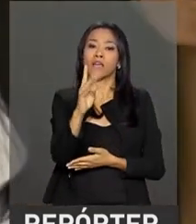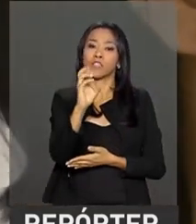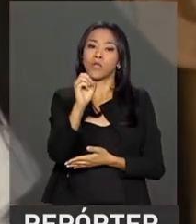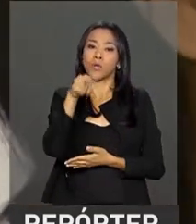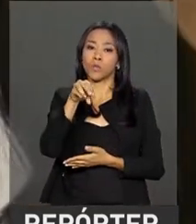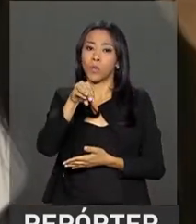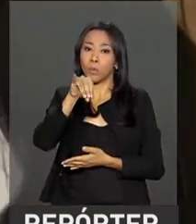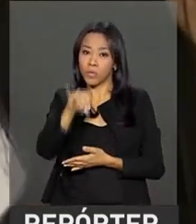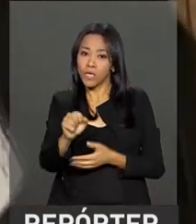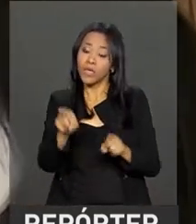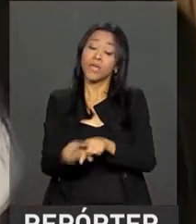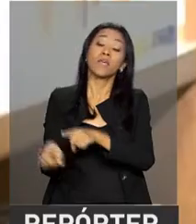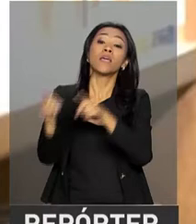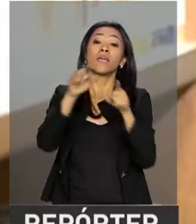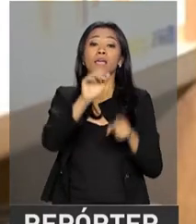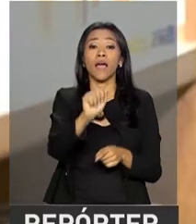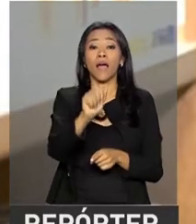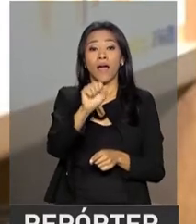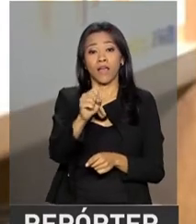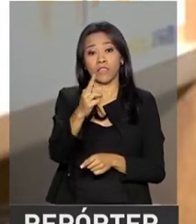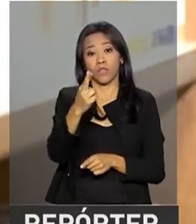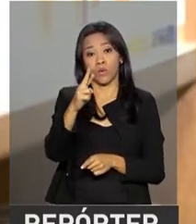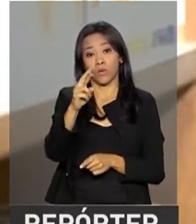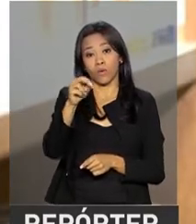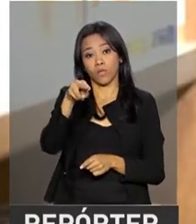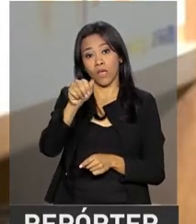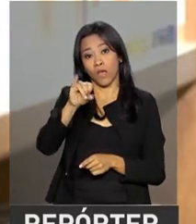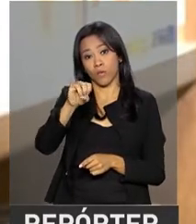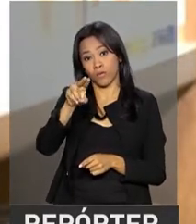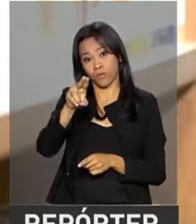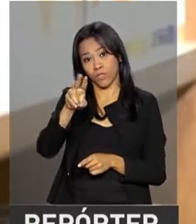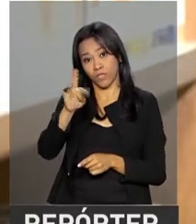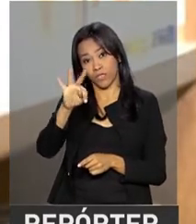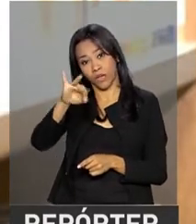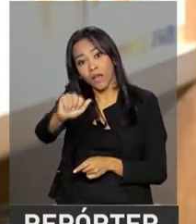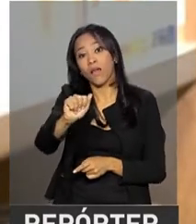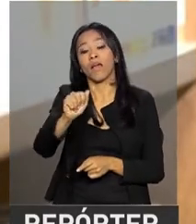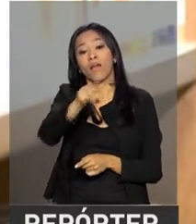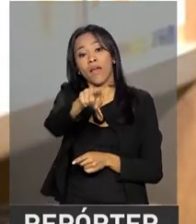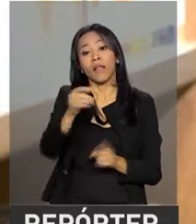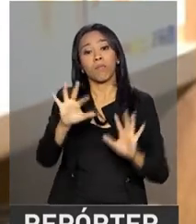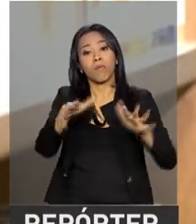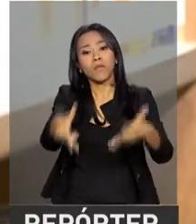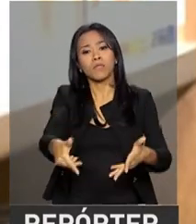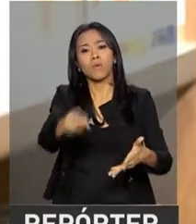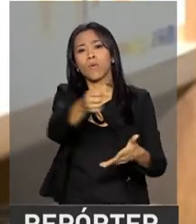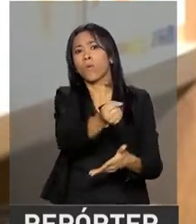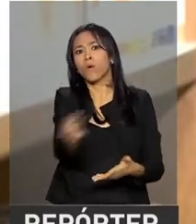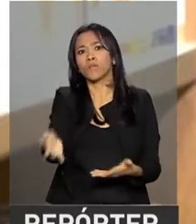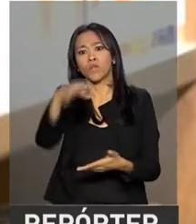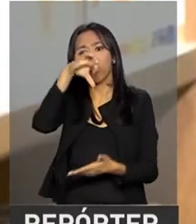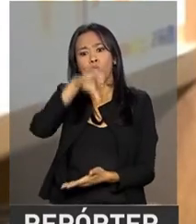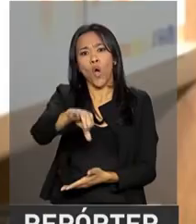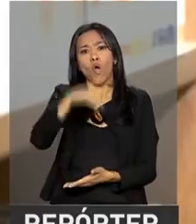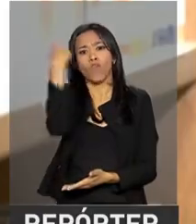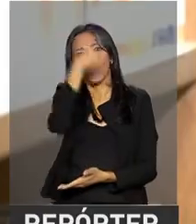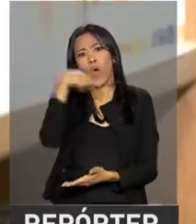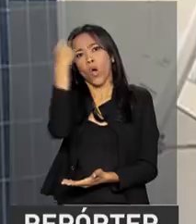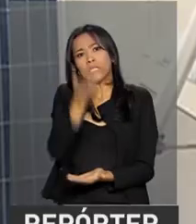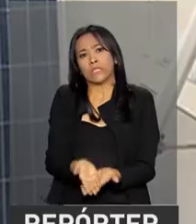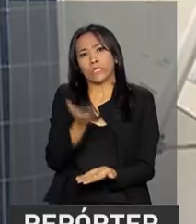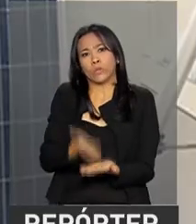em Antofagasta, no Chile. Para estar entre os melhores do Brasil, Miriam encarou uma rotina de até 9 horas de estudos por